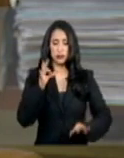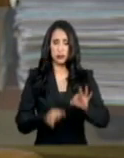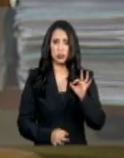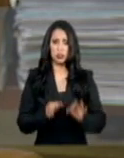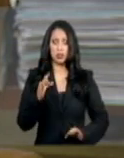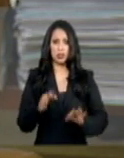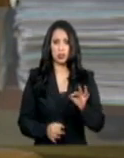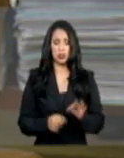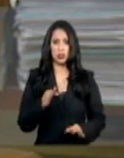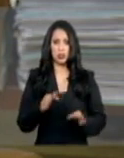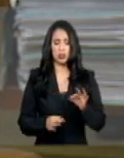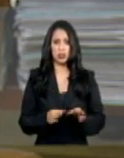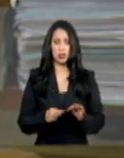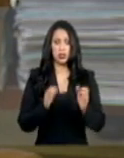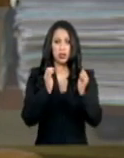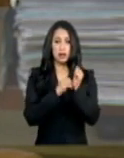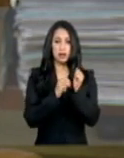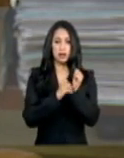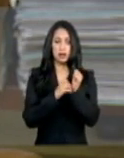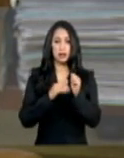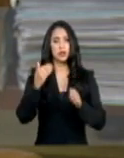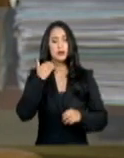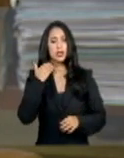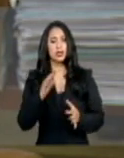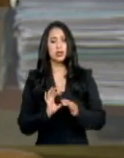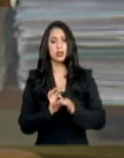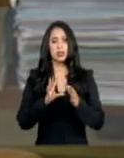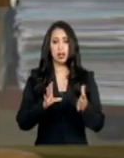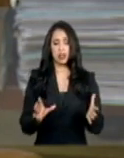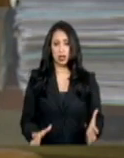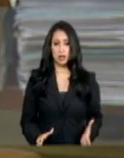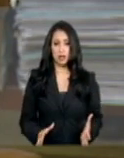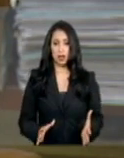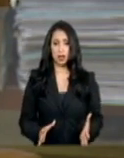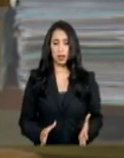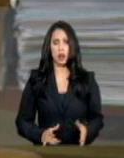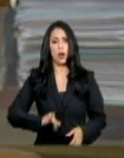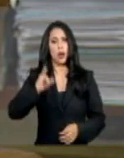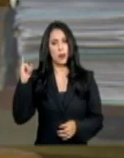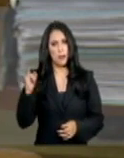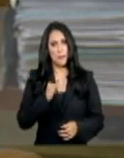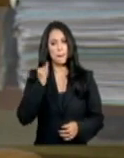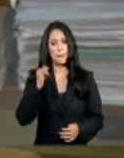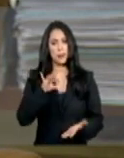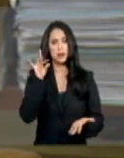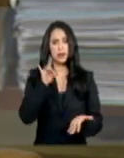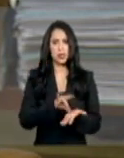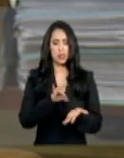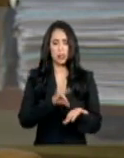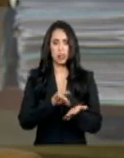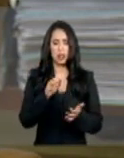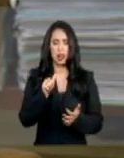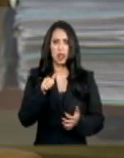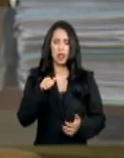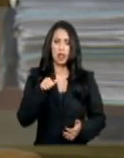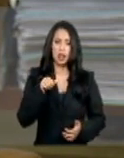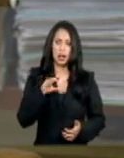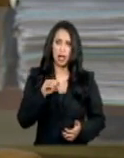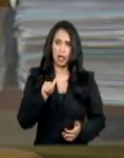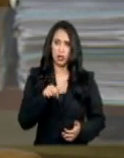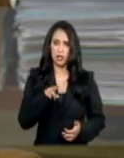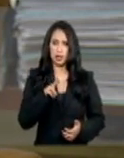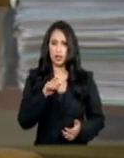quebra do sigilo bancário seja autorizada revela se imprescindível a existência de causa provável vale dizer